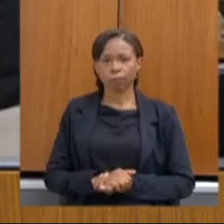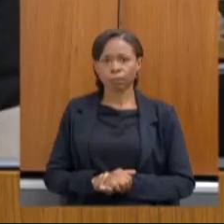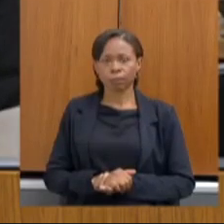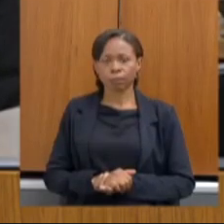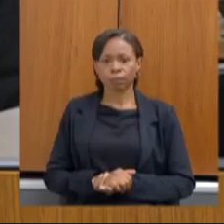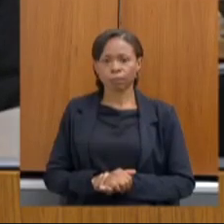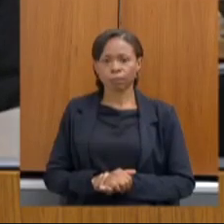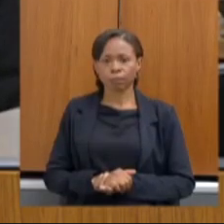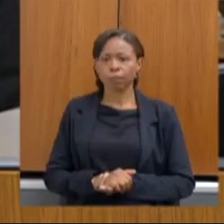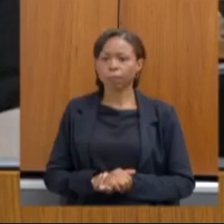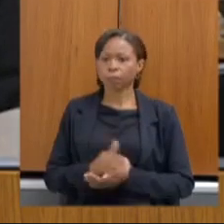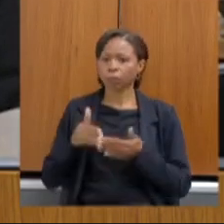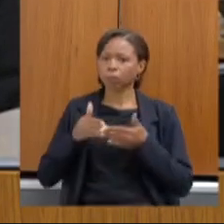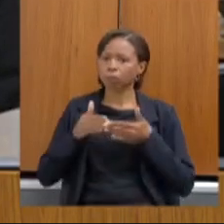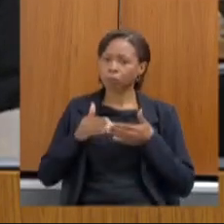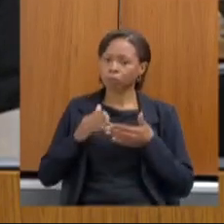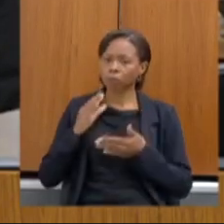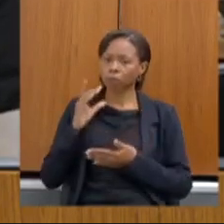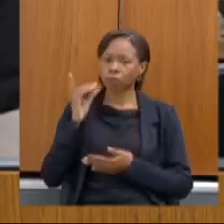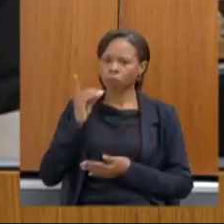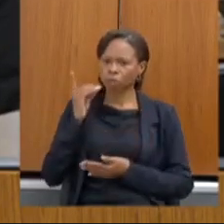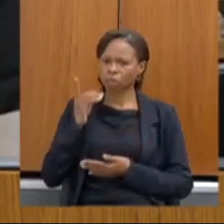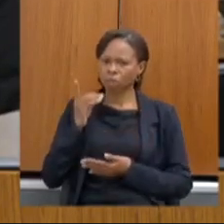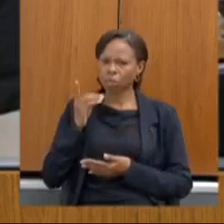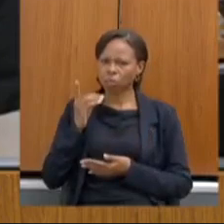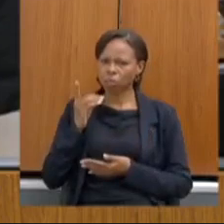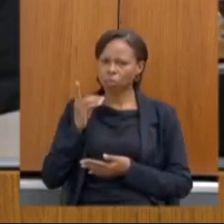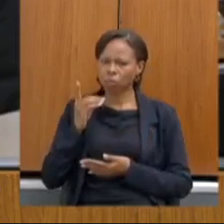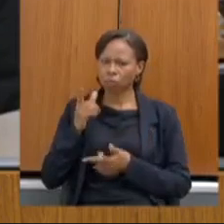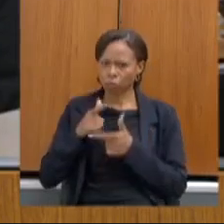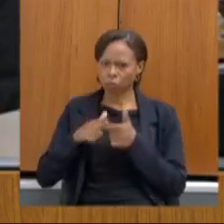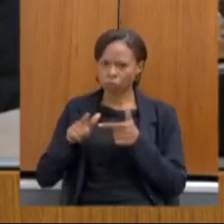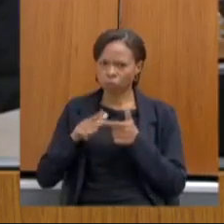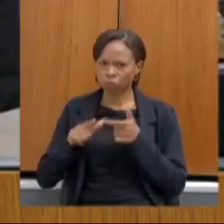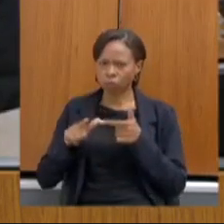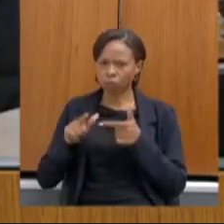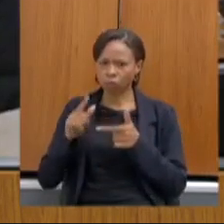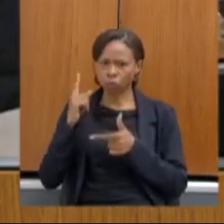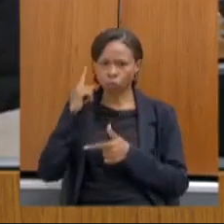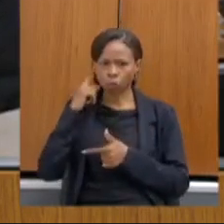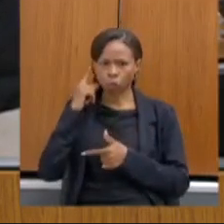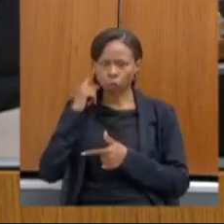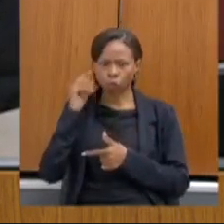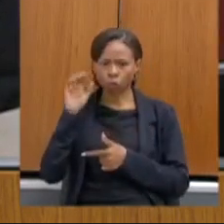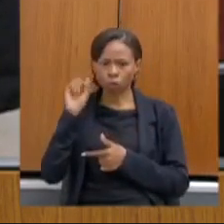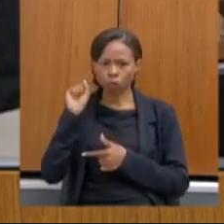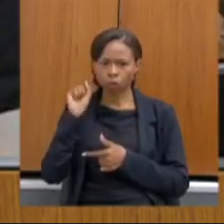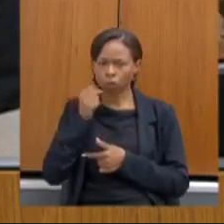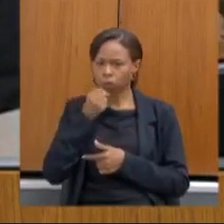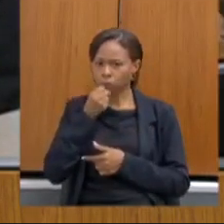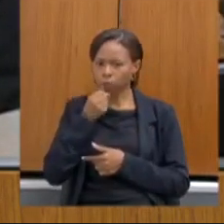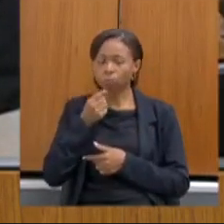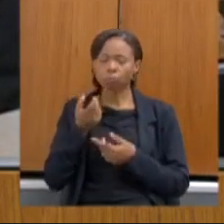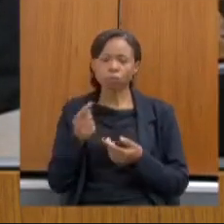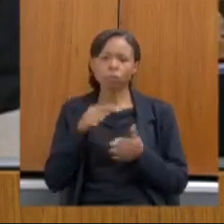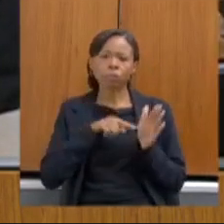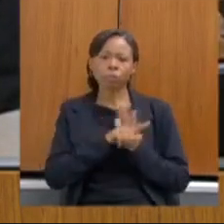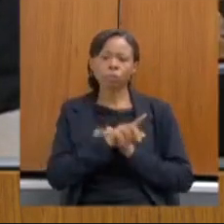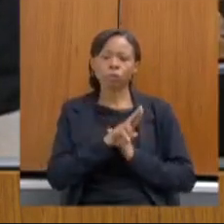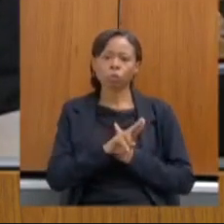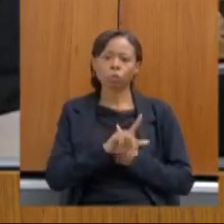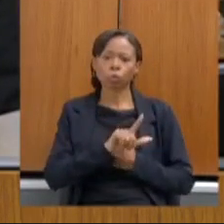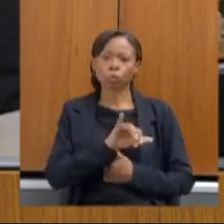deputado Carlos Pimenta deve estar com problema de áudio vou então indagar ao Deputado